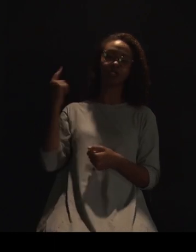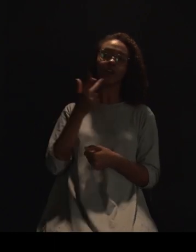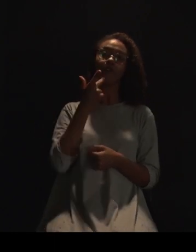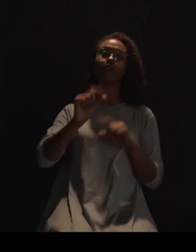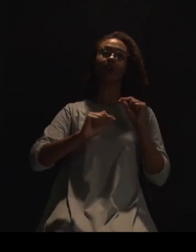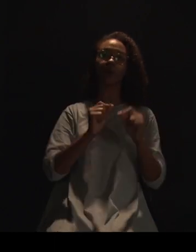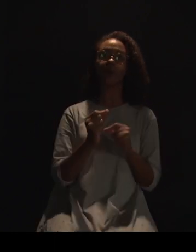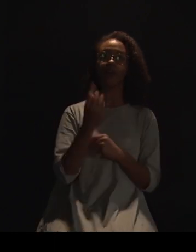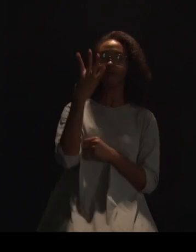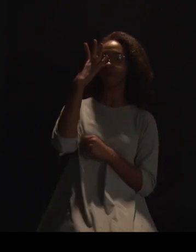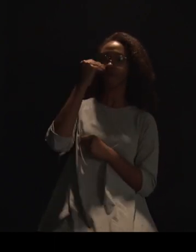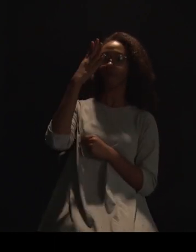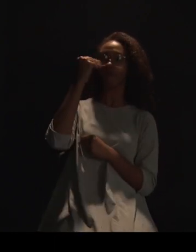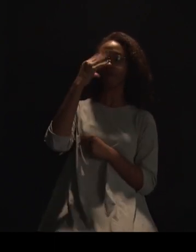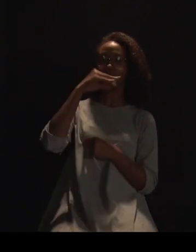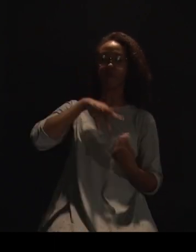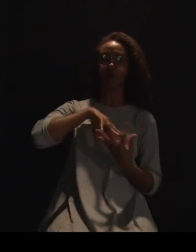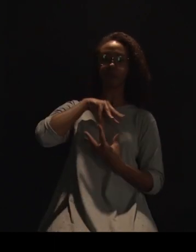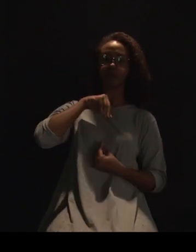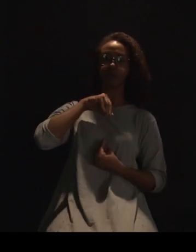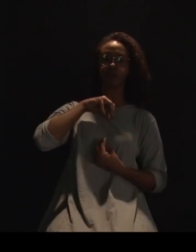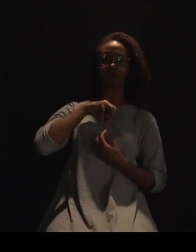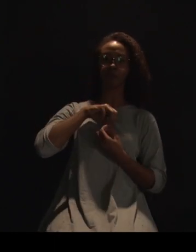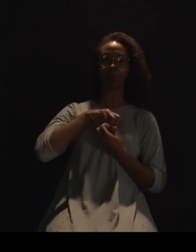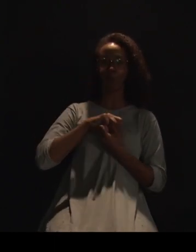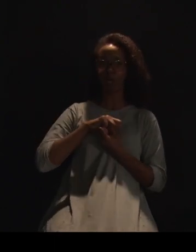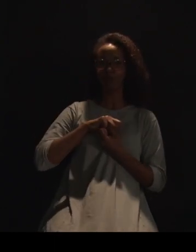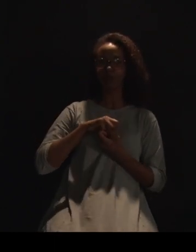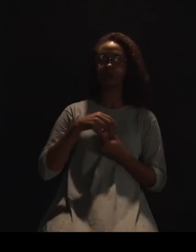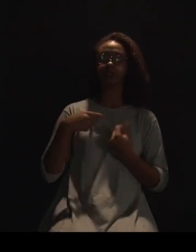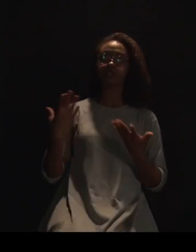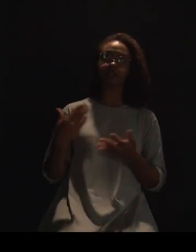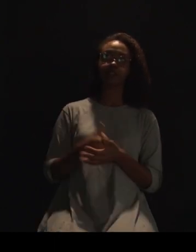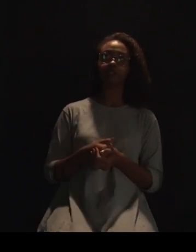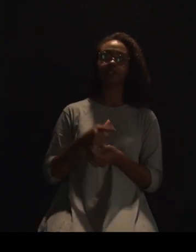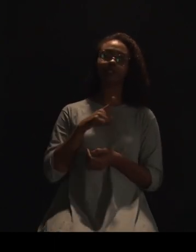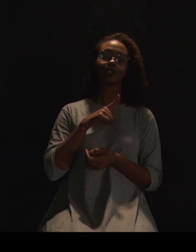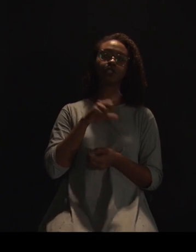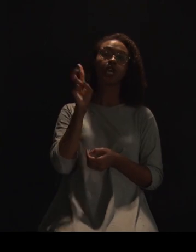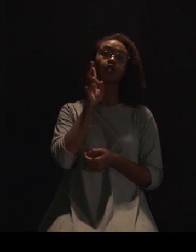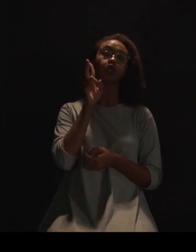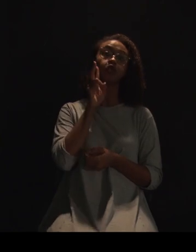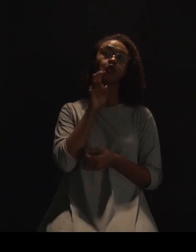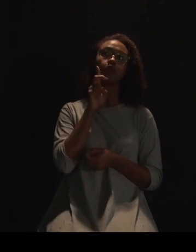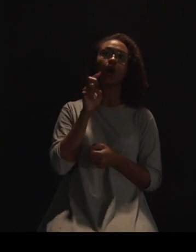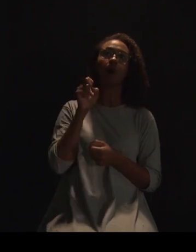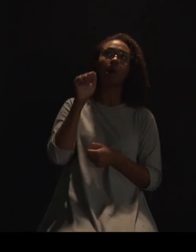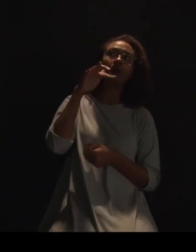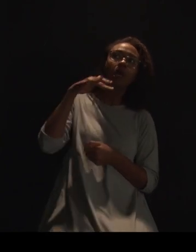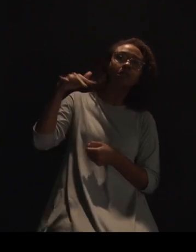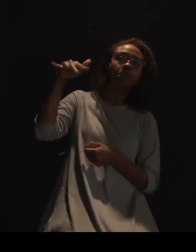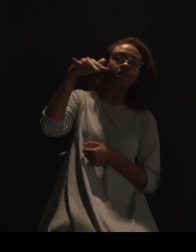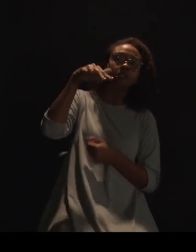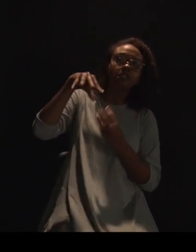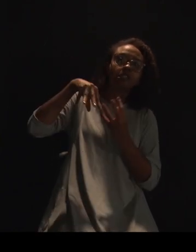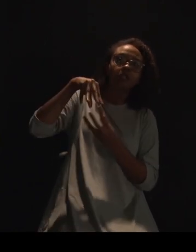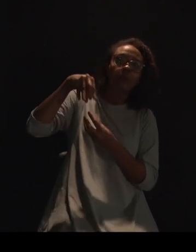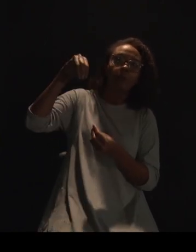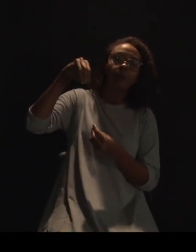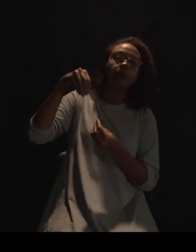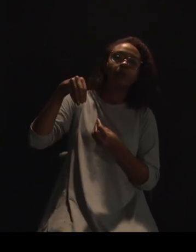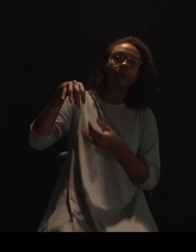enfraquecer o espírito é contar alguma história espiritual contar alguma coisa que se